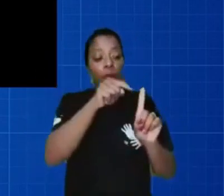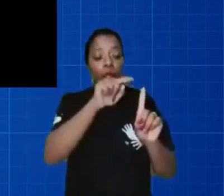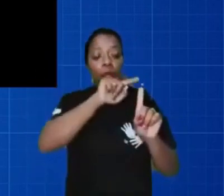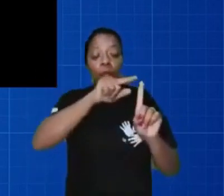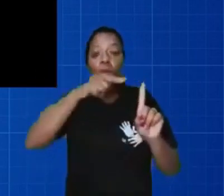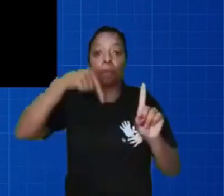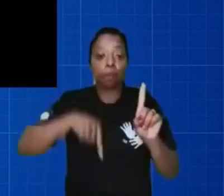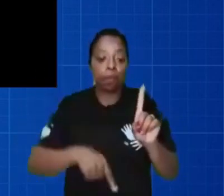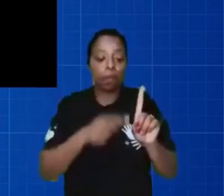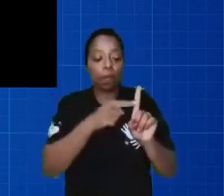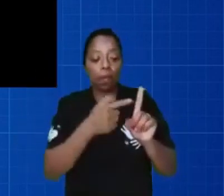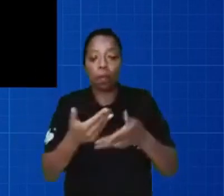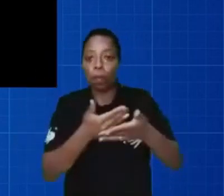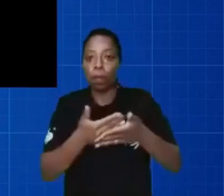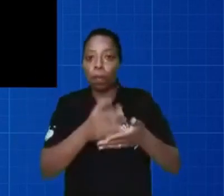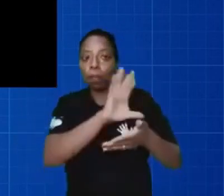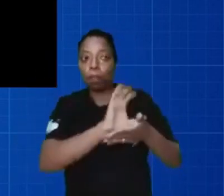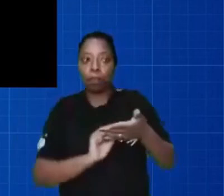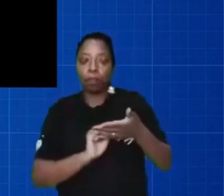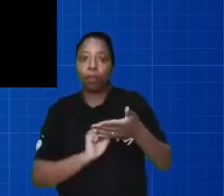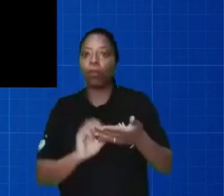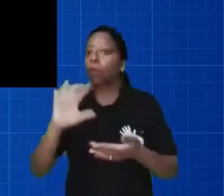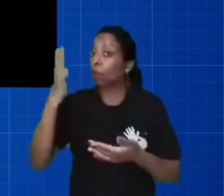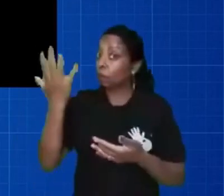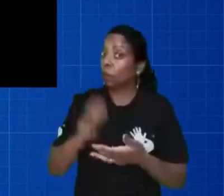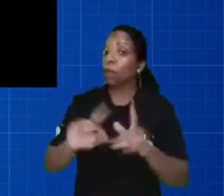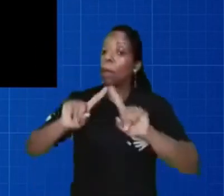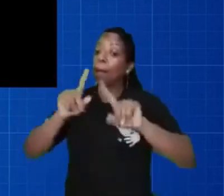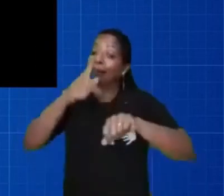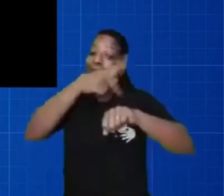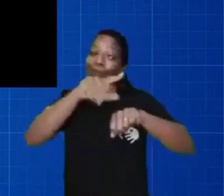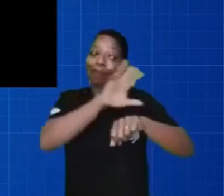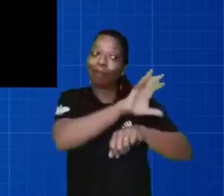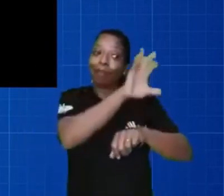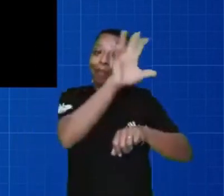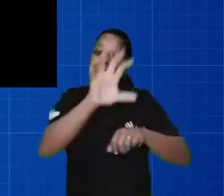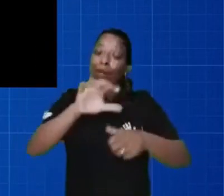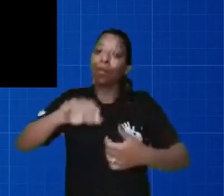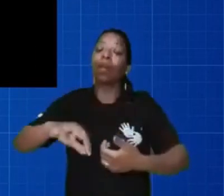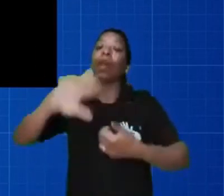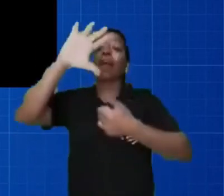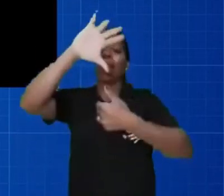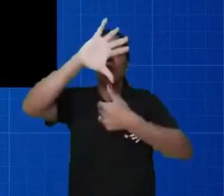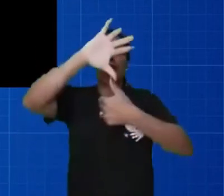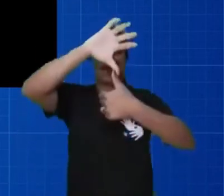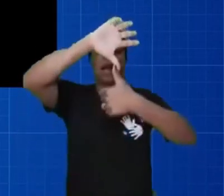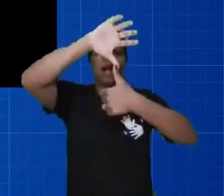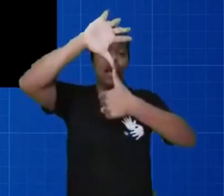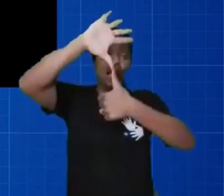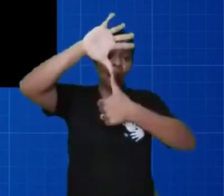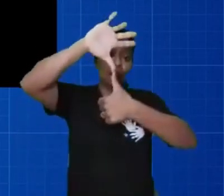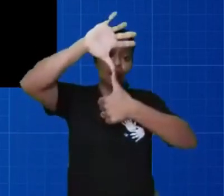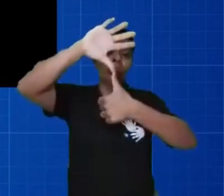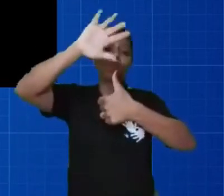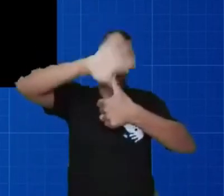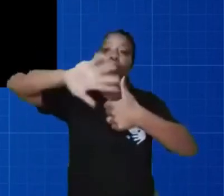Sul. Então, se não vacinar, é uma doença que tenha o risco de voltar a circular no nosso país. Então,